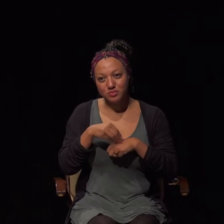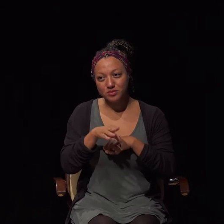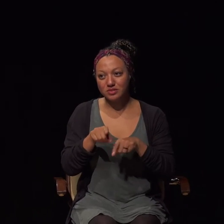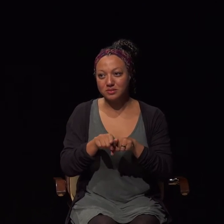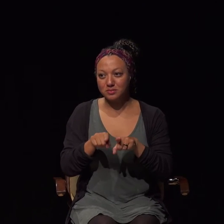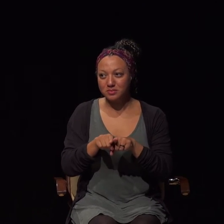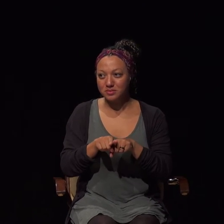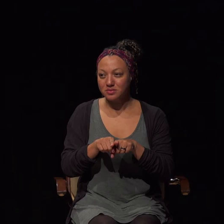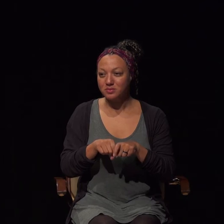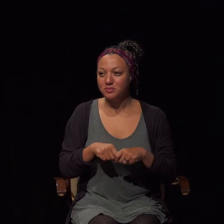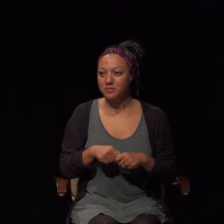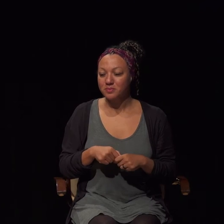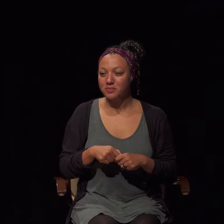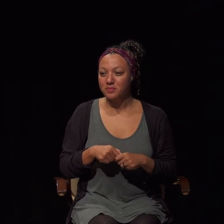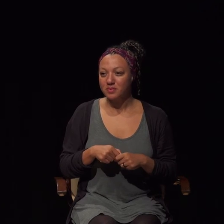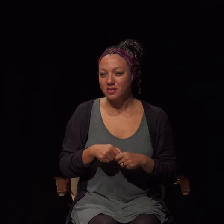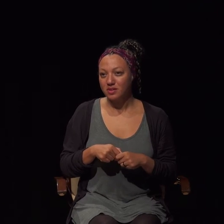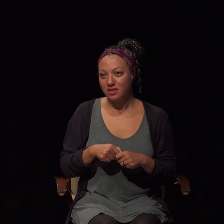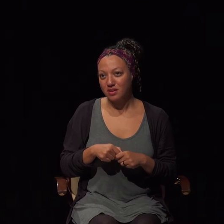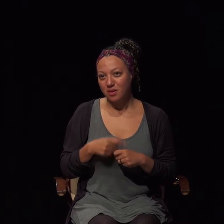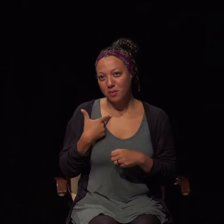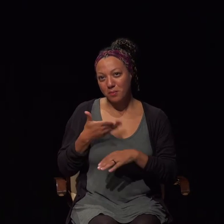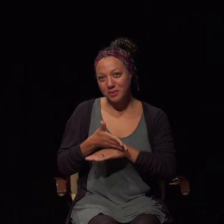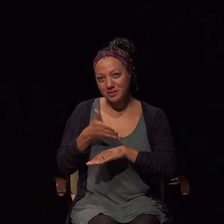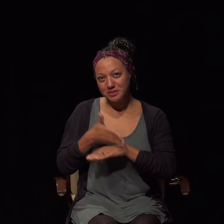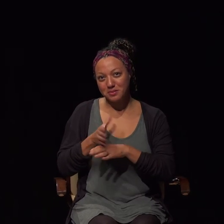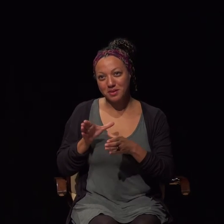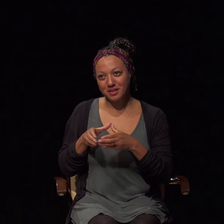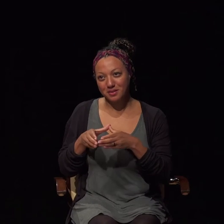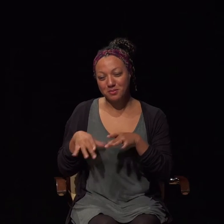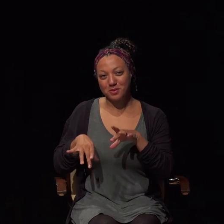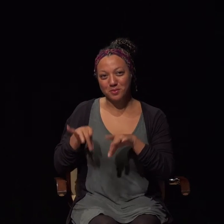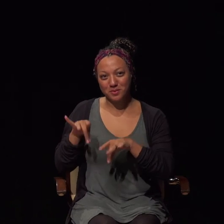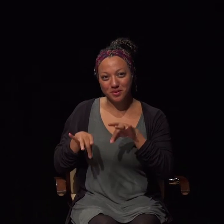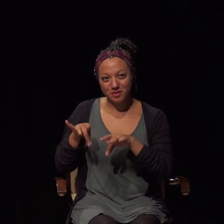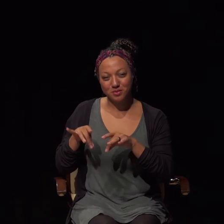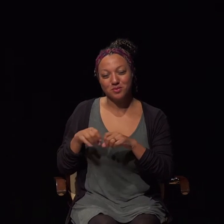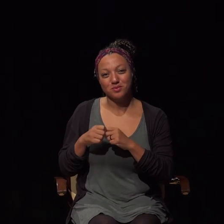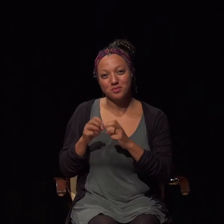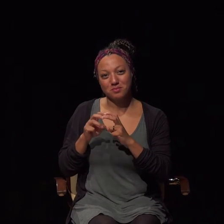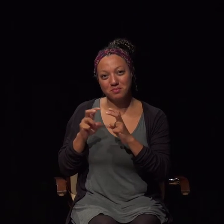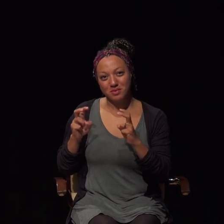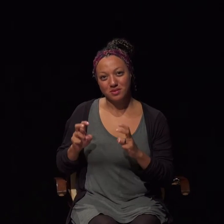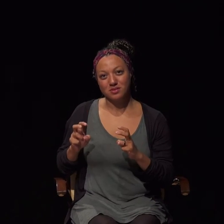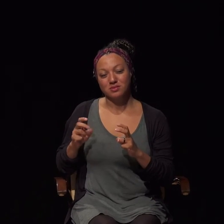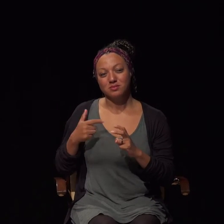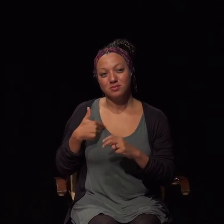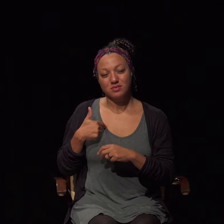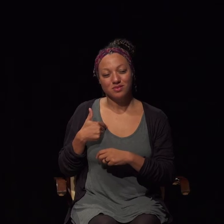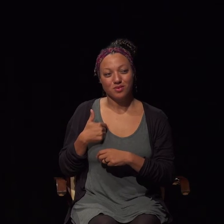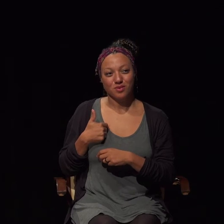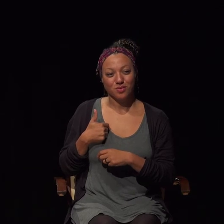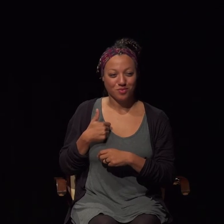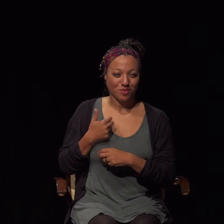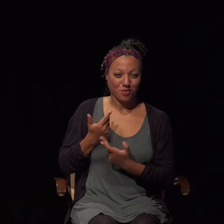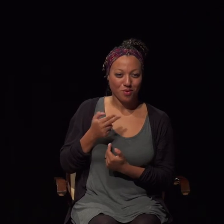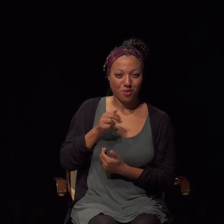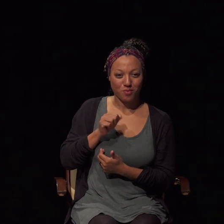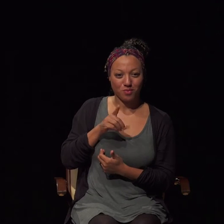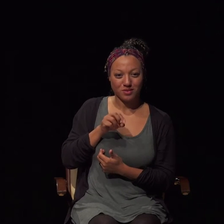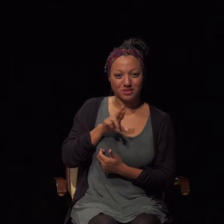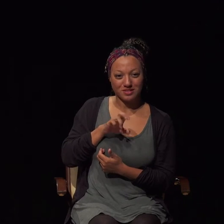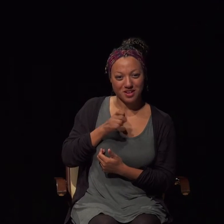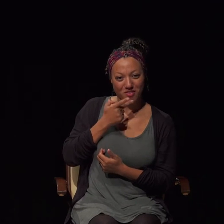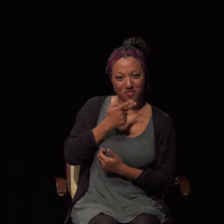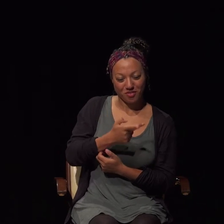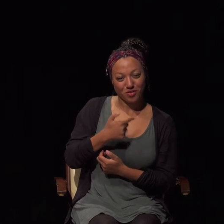aqui que como eu faço parte dessa equipe curatorial do MASP eu sou Como disse o André uma curadora